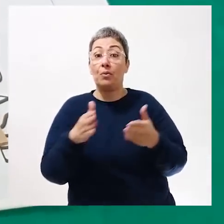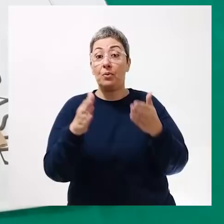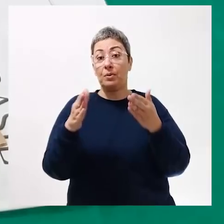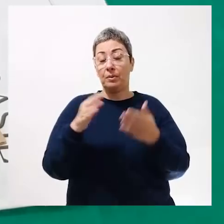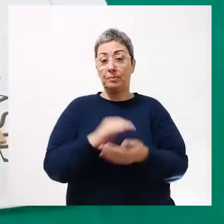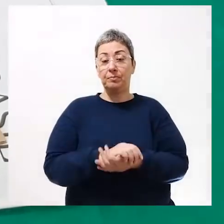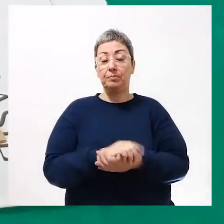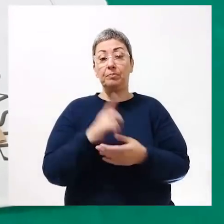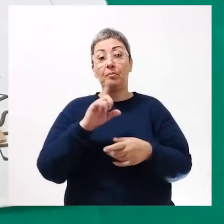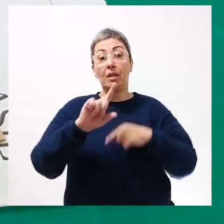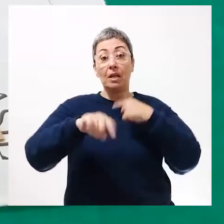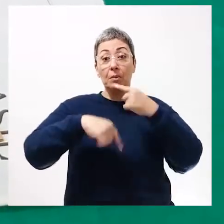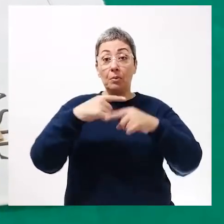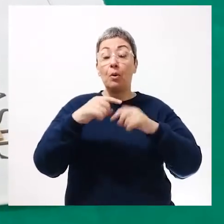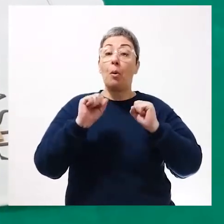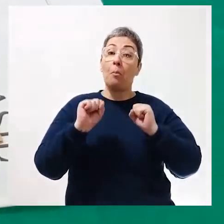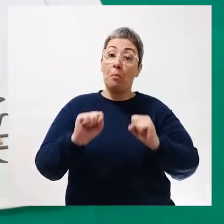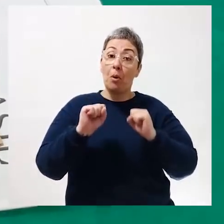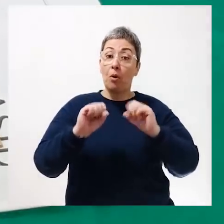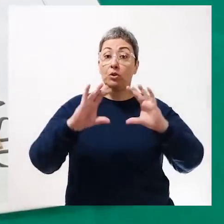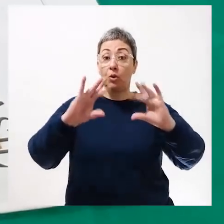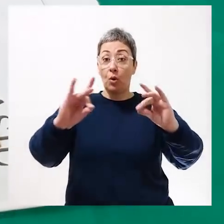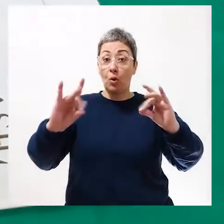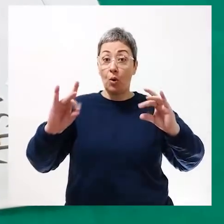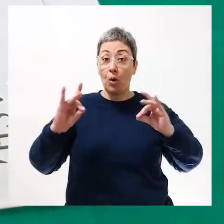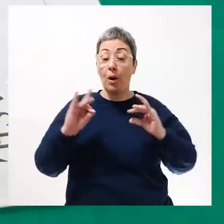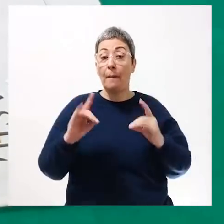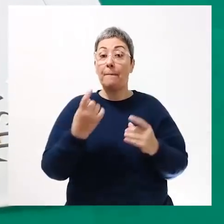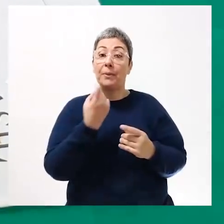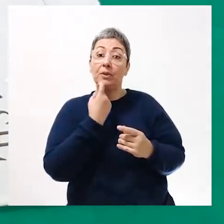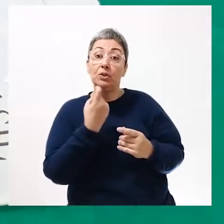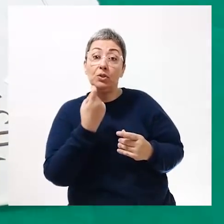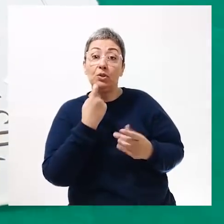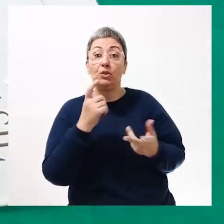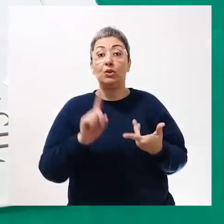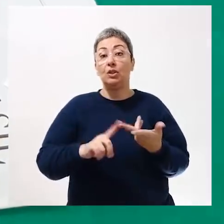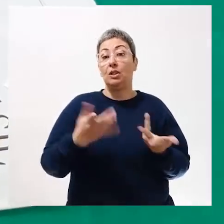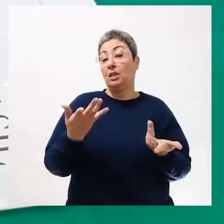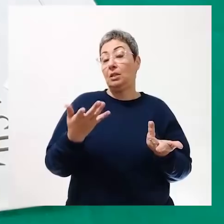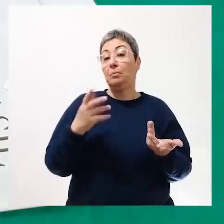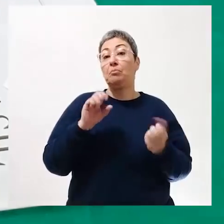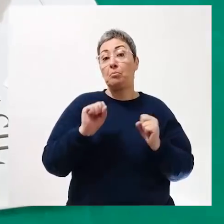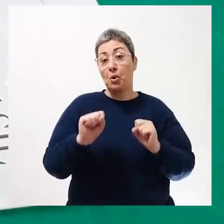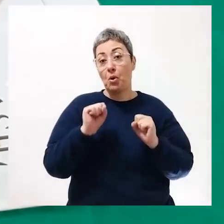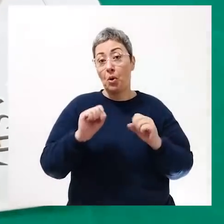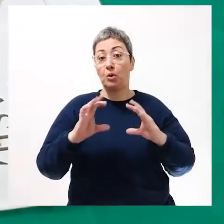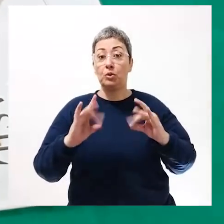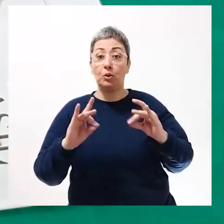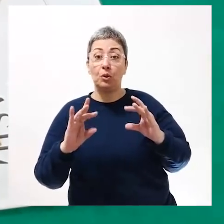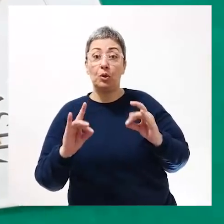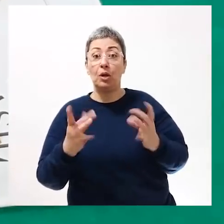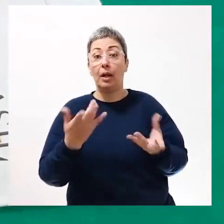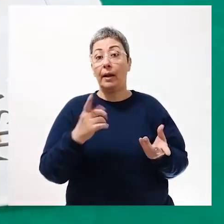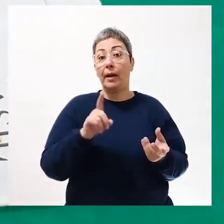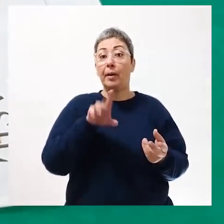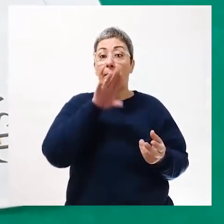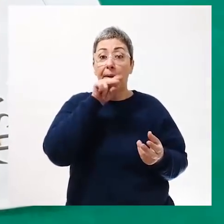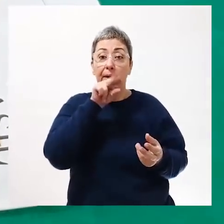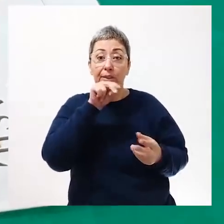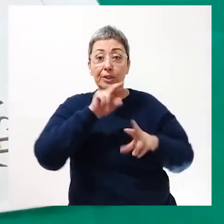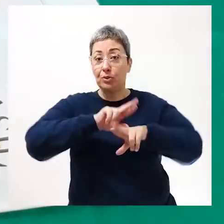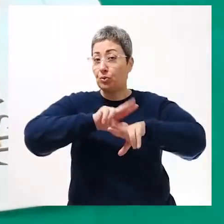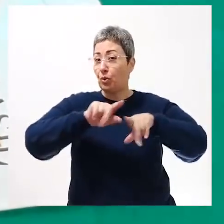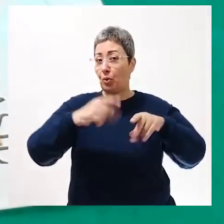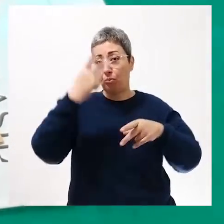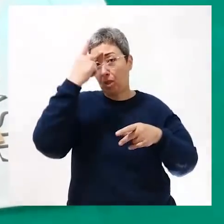um lago, né? Depois pode fazer colagem, pode colar peixinho, pode colar patinho, o